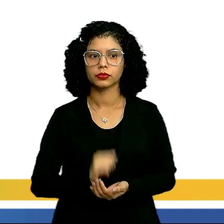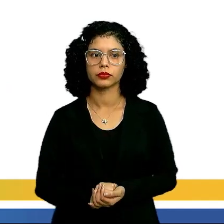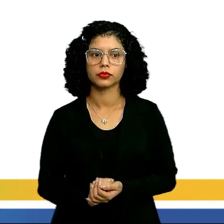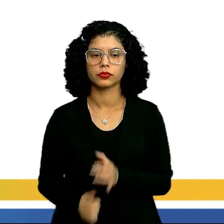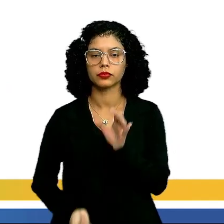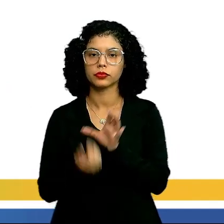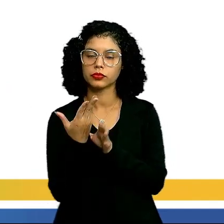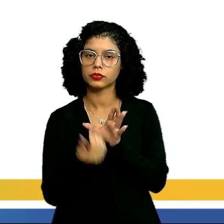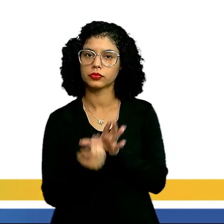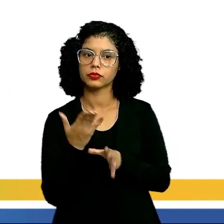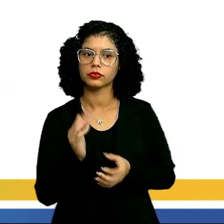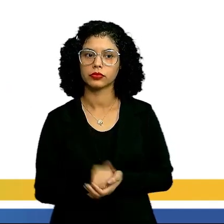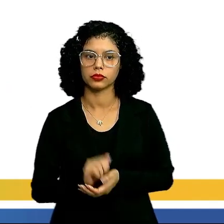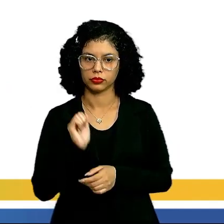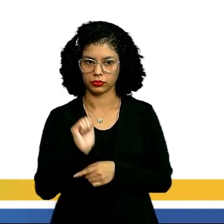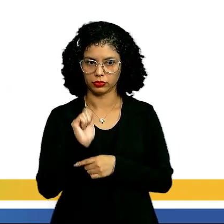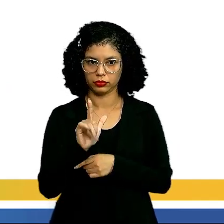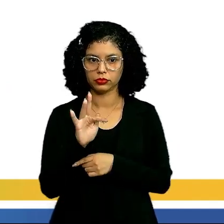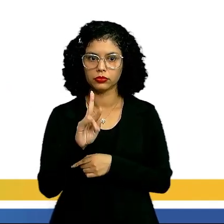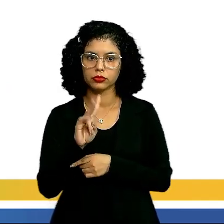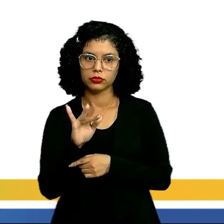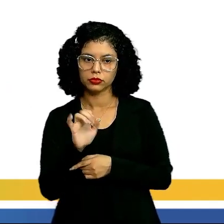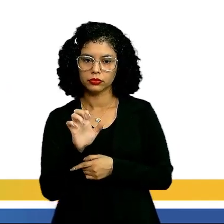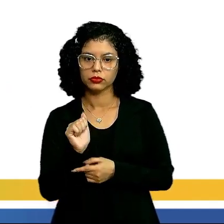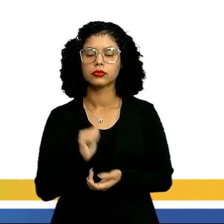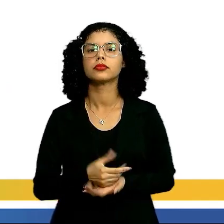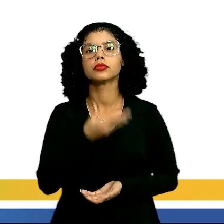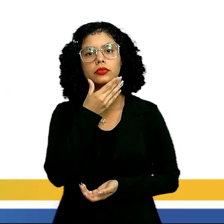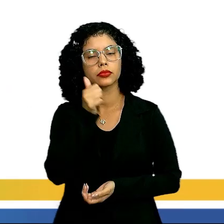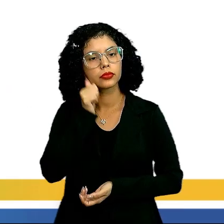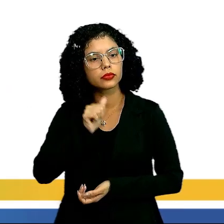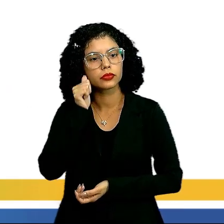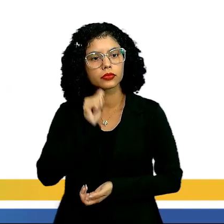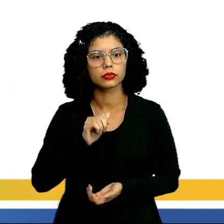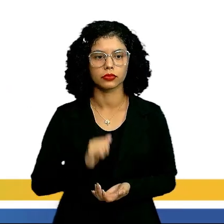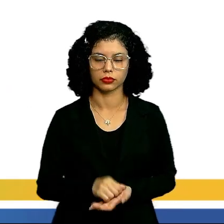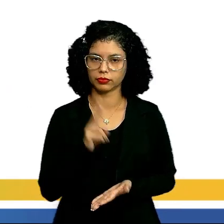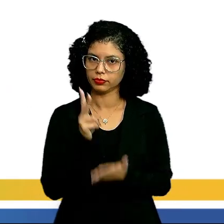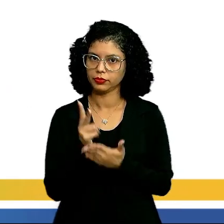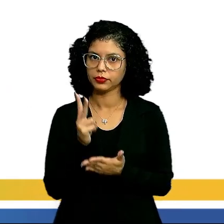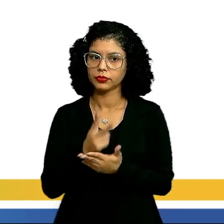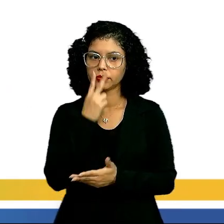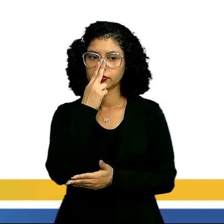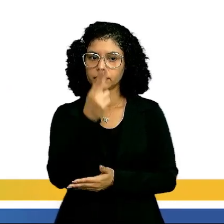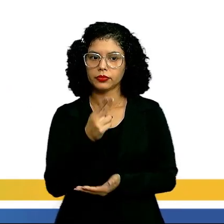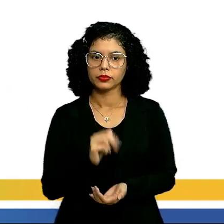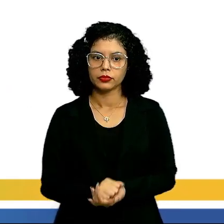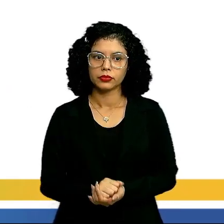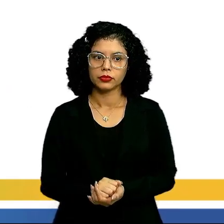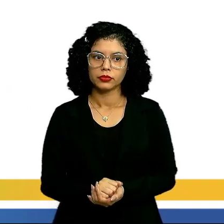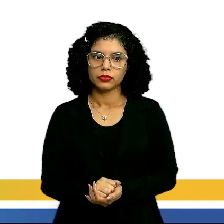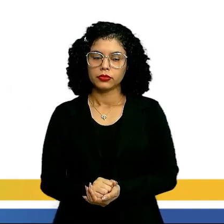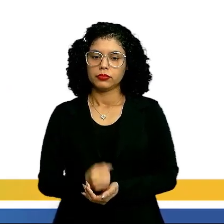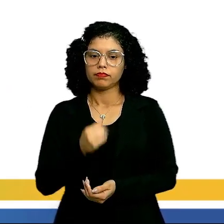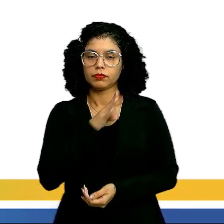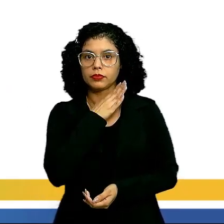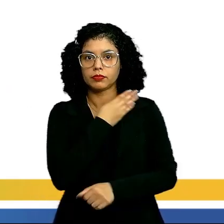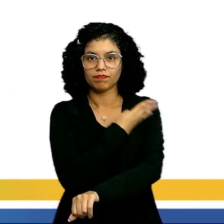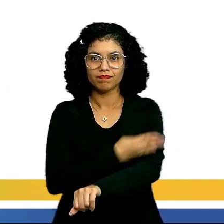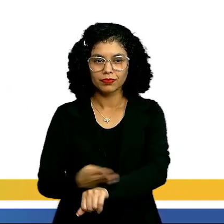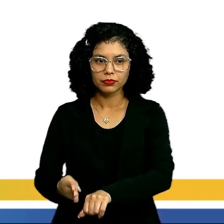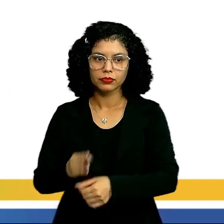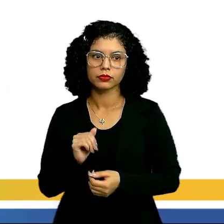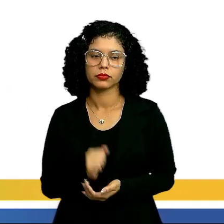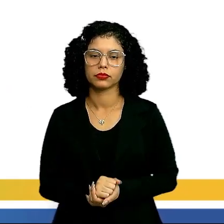na produção do Álvares de Azevedo, as mulheres elas vão sempre aparecer de forma pálida, de